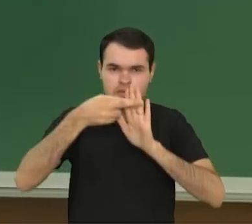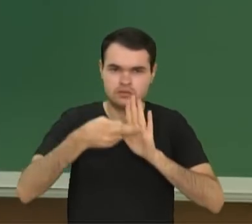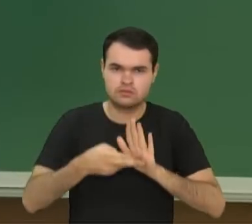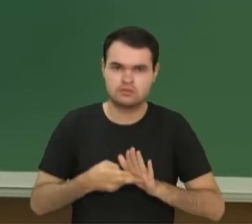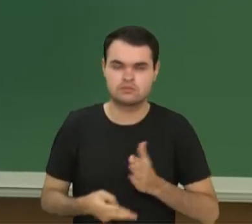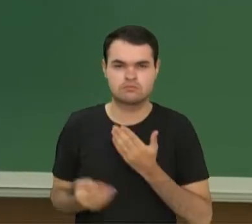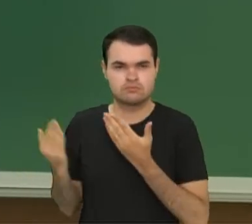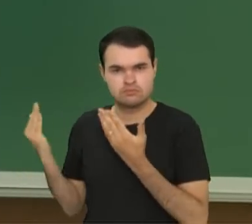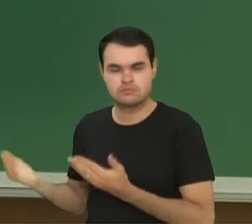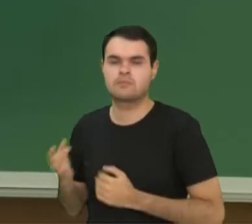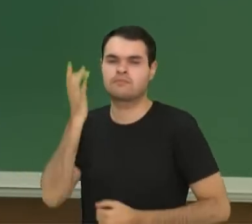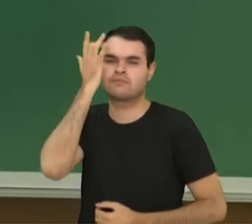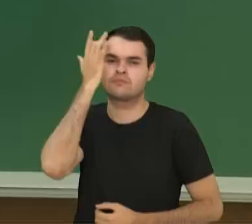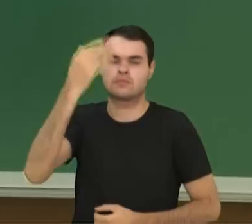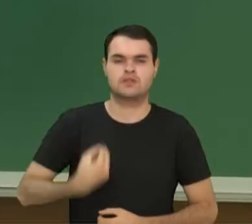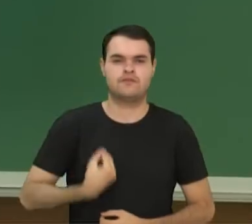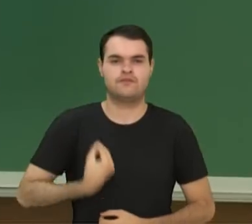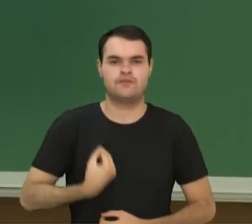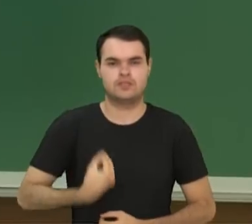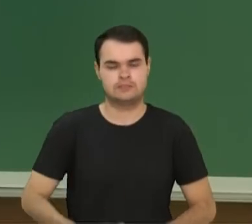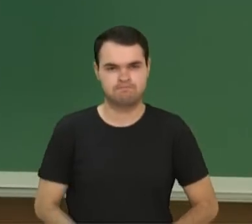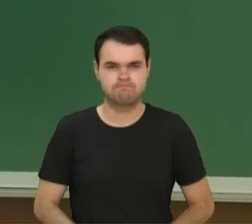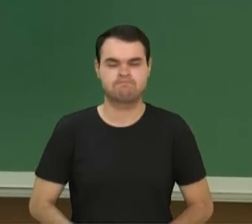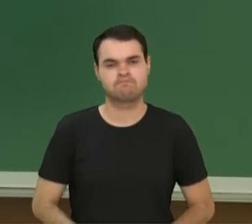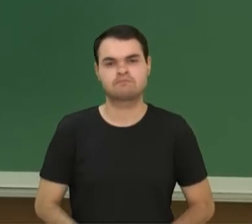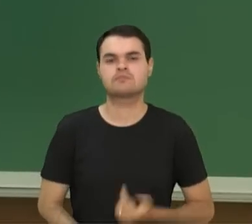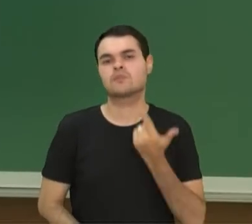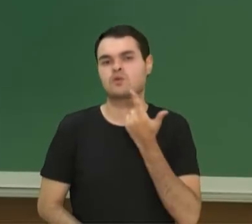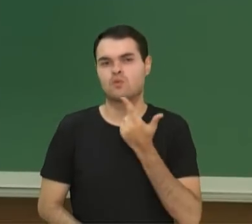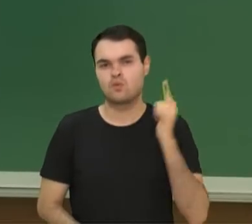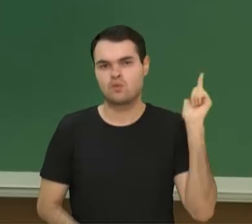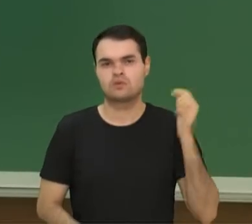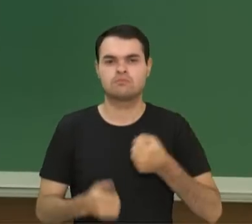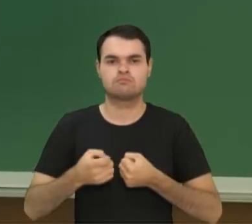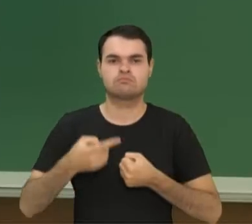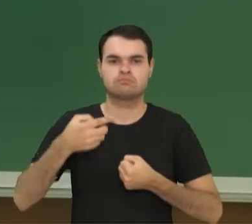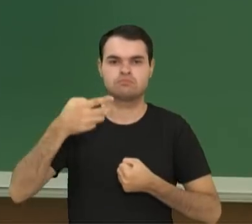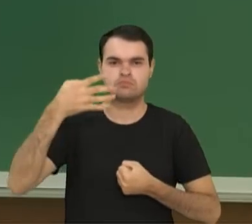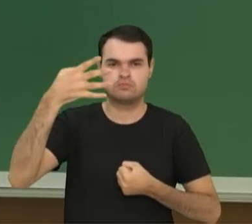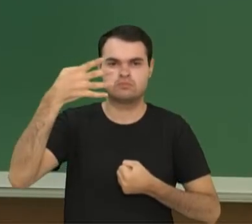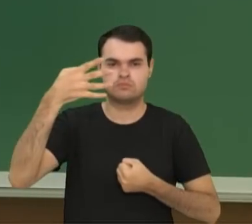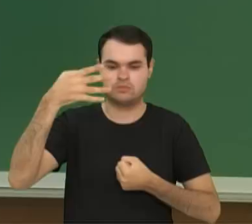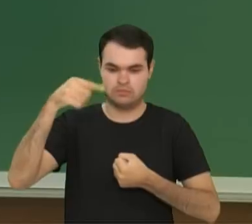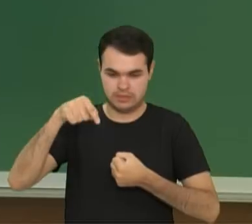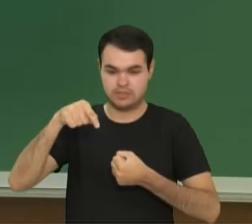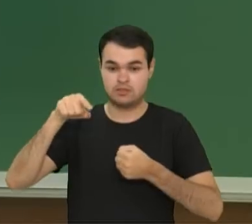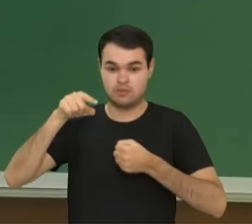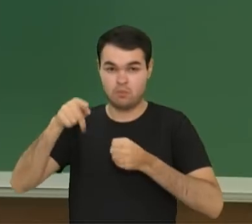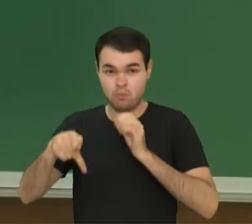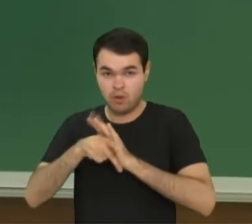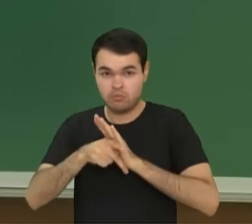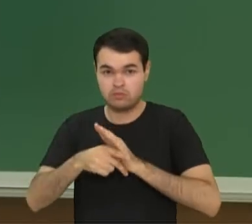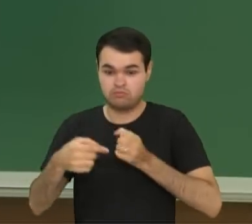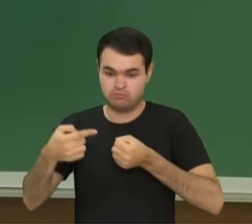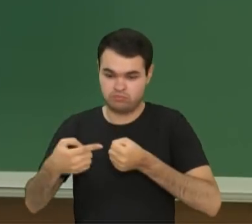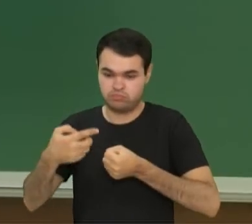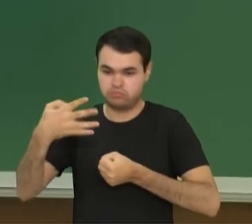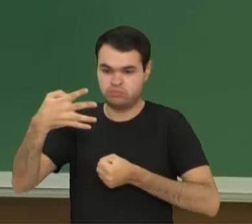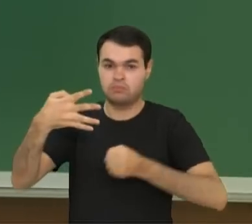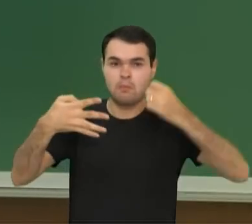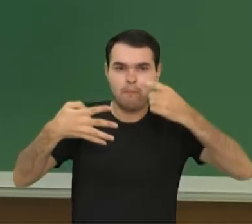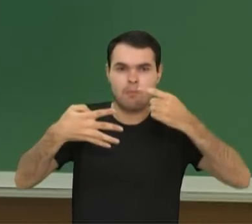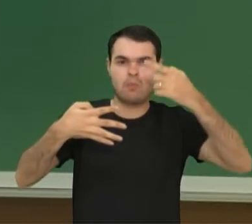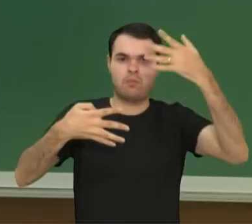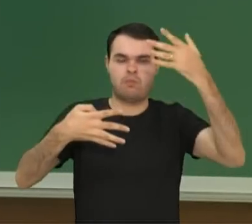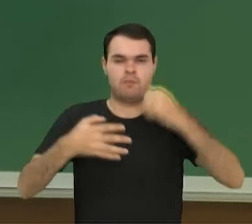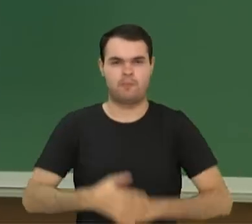para facilitar a nossa vida. Vamos ver uma outra potência da potência aqui, que vai acontecer muito na nossa